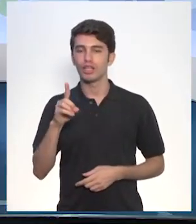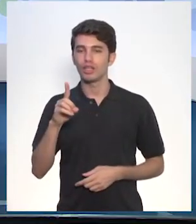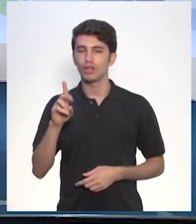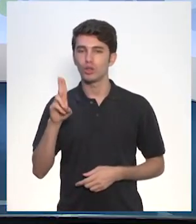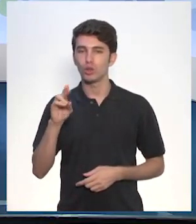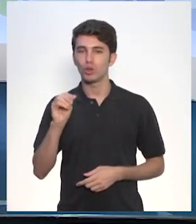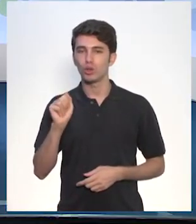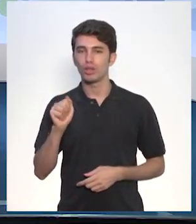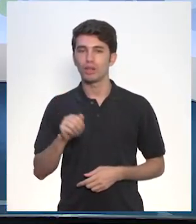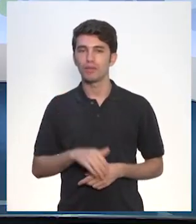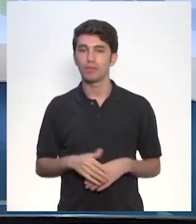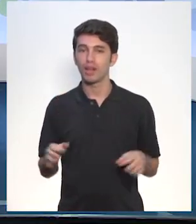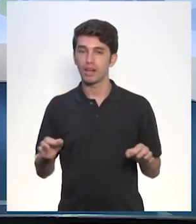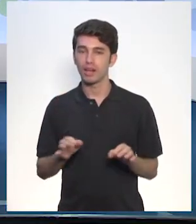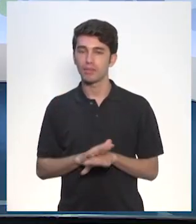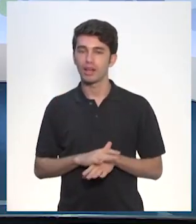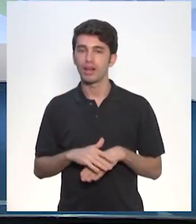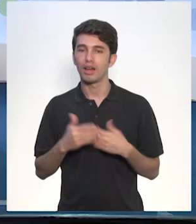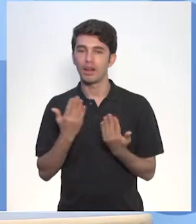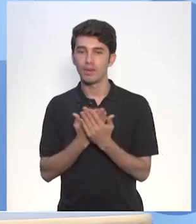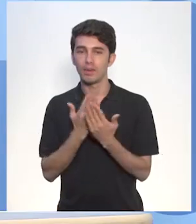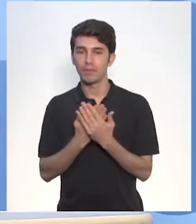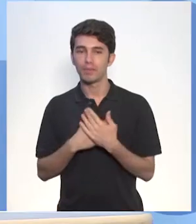começar a encerrar a nossa aula.